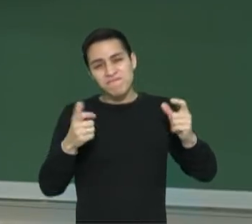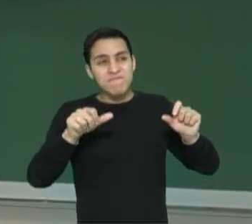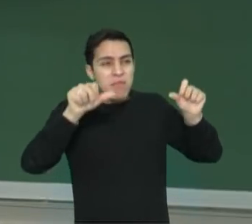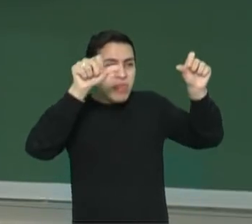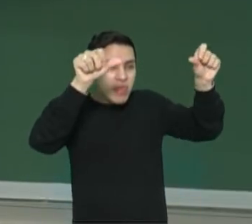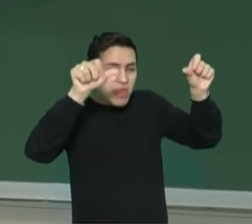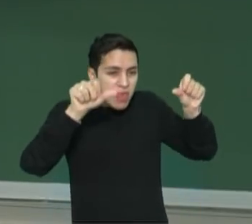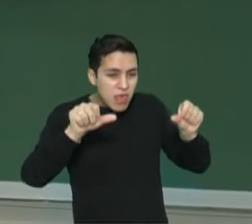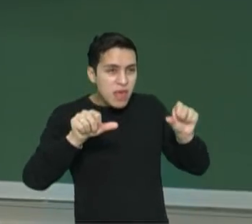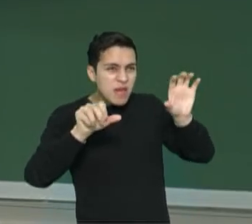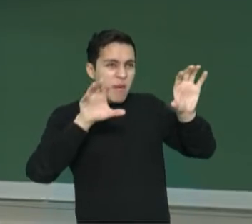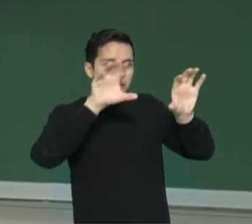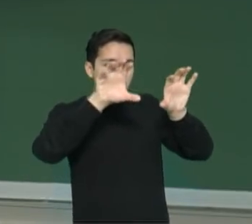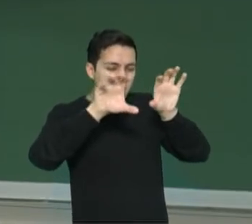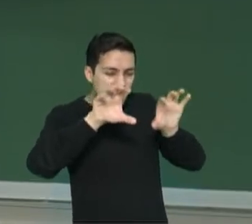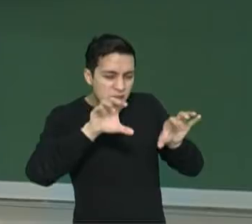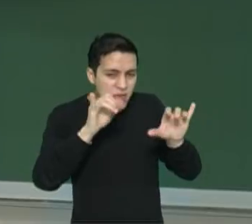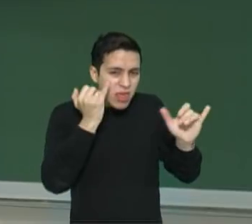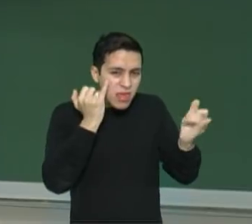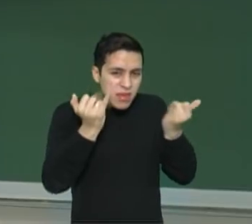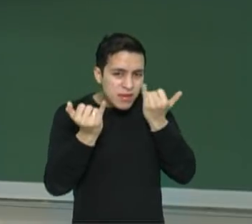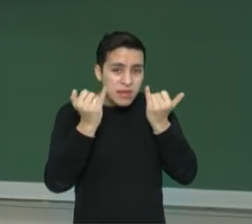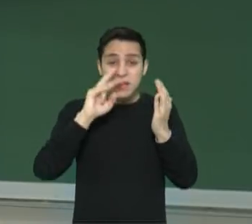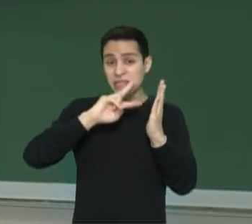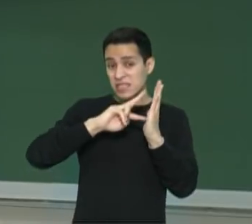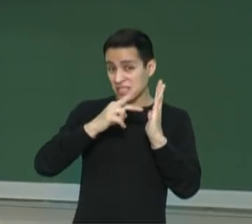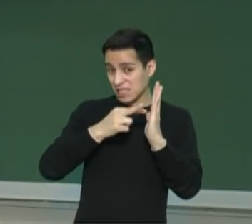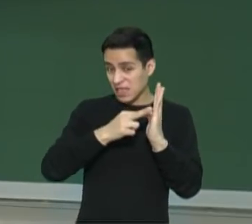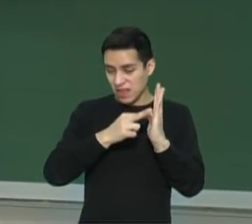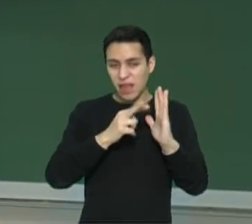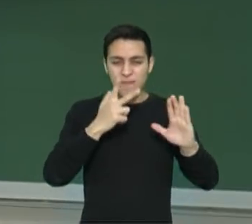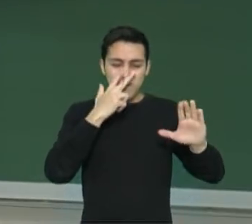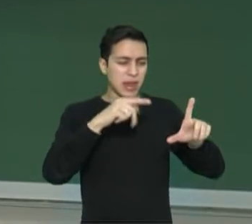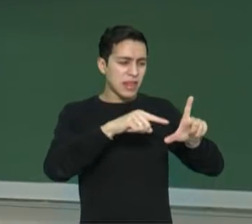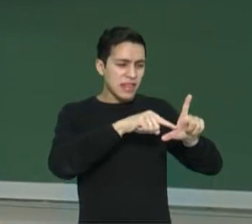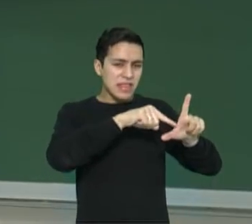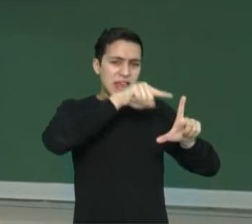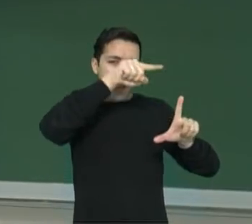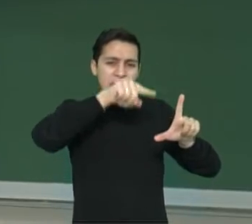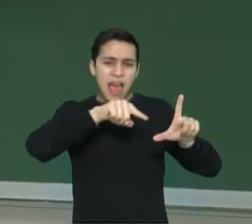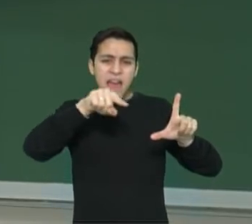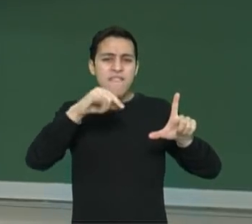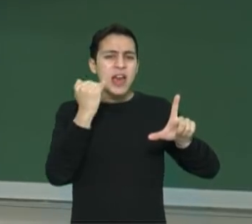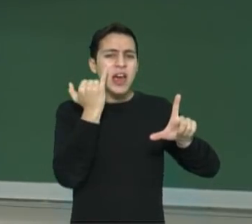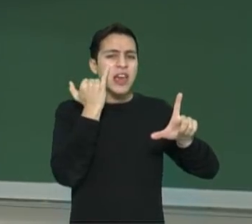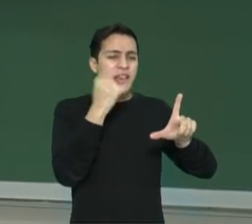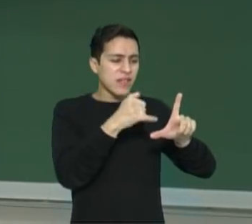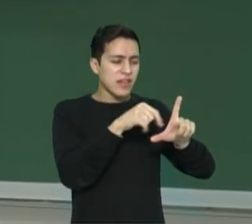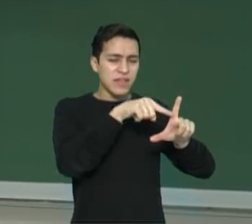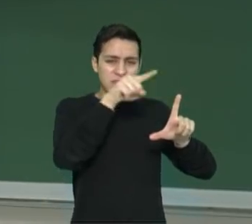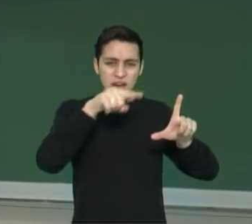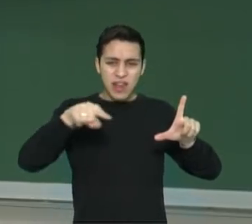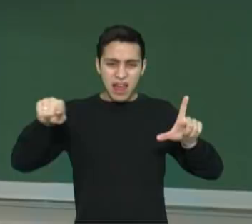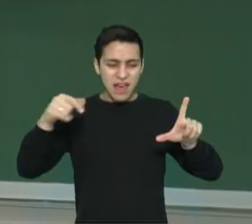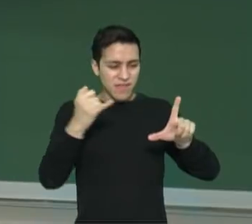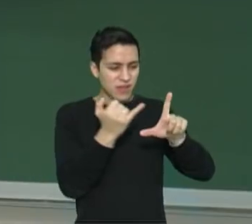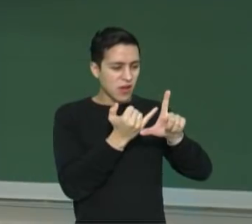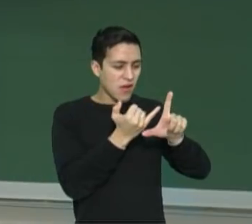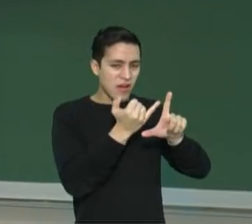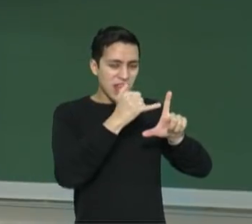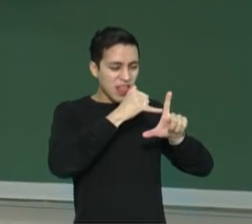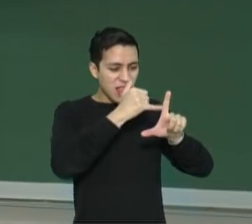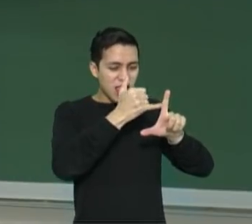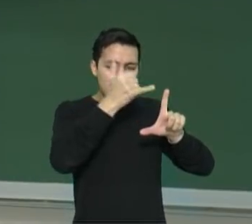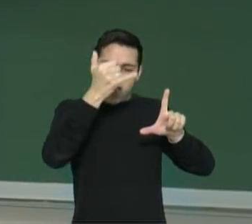né? Infográfico. Então, informações dentro de um gráfico, né? O próprio nome aí do gênero traz. Então, a gente